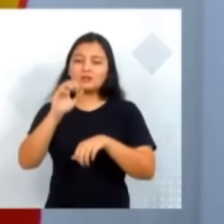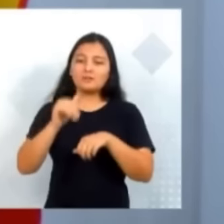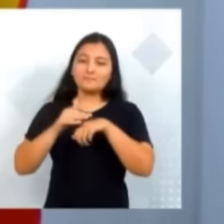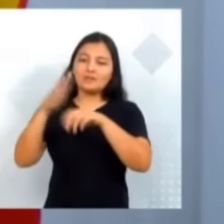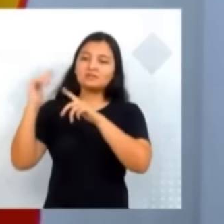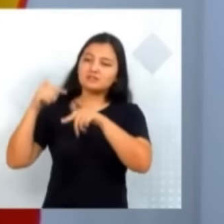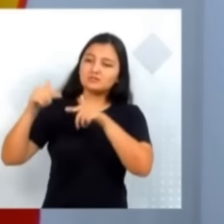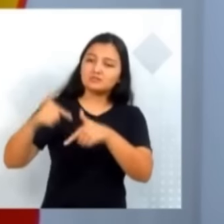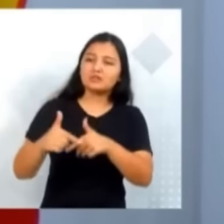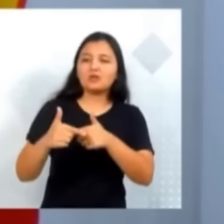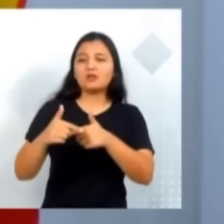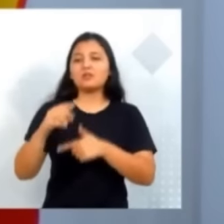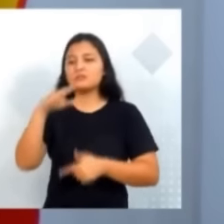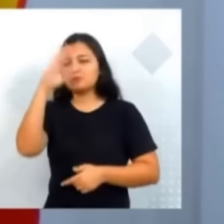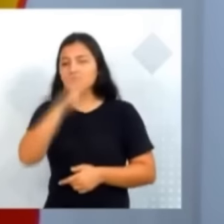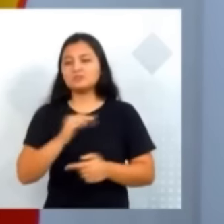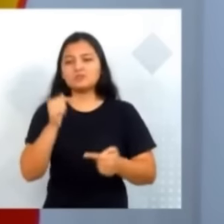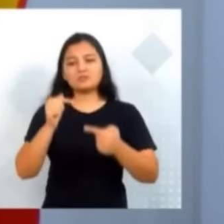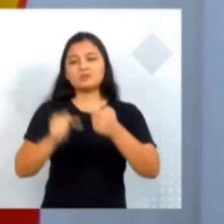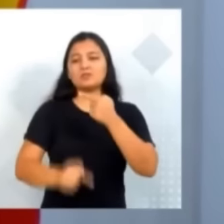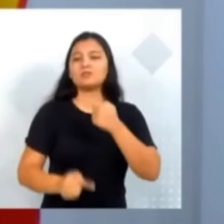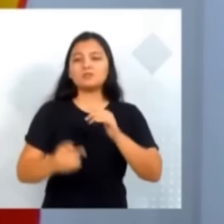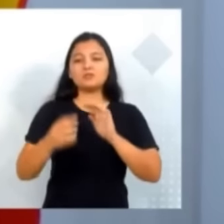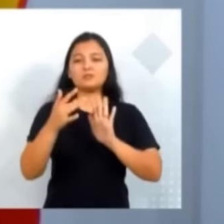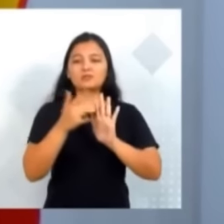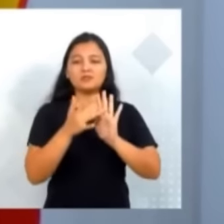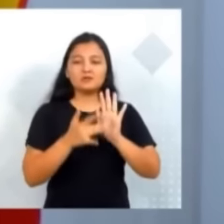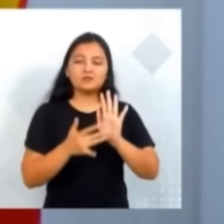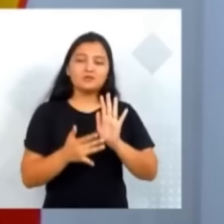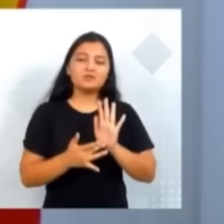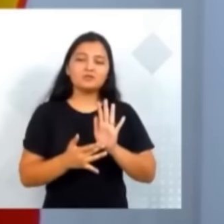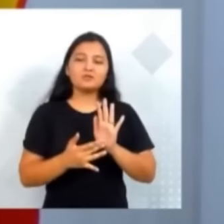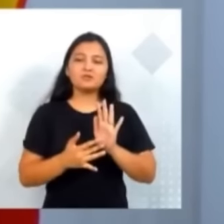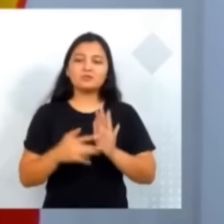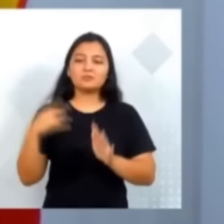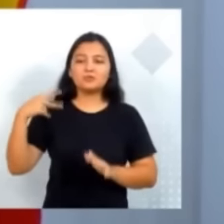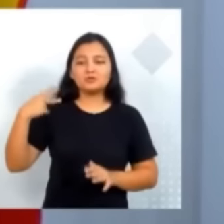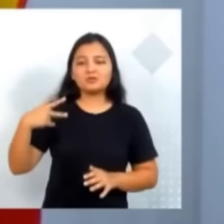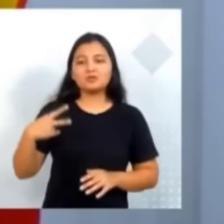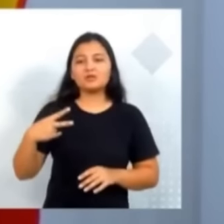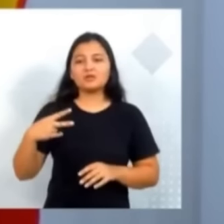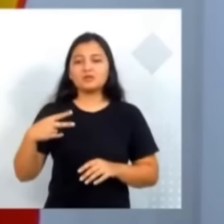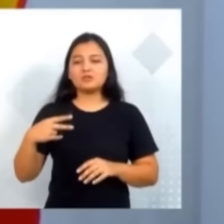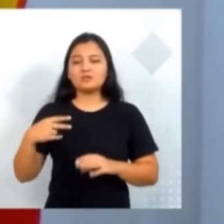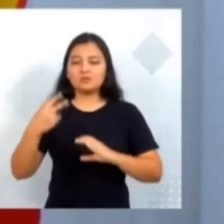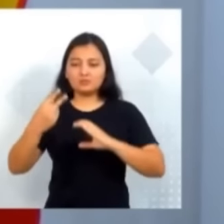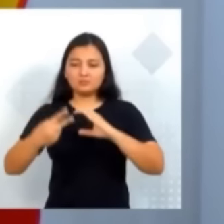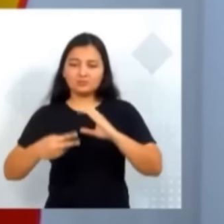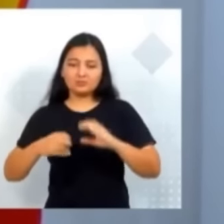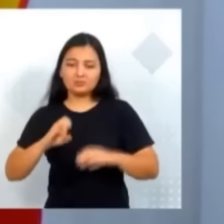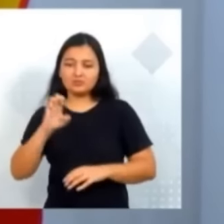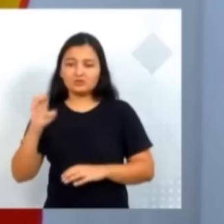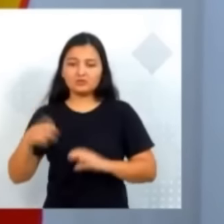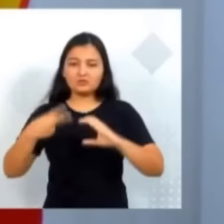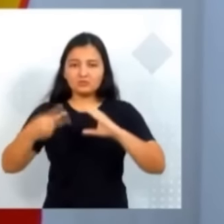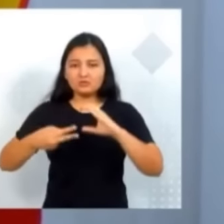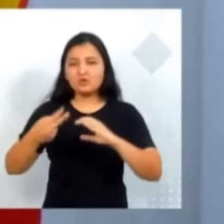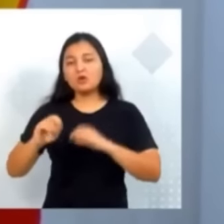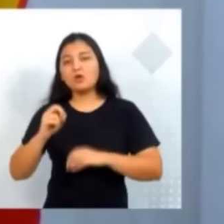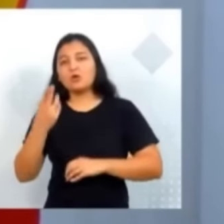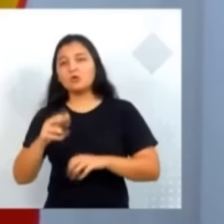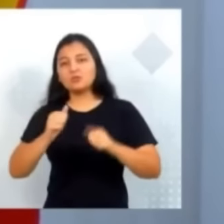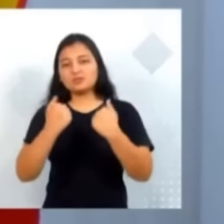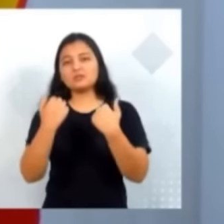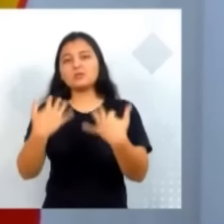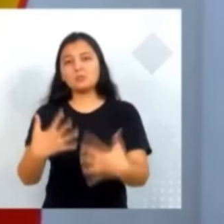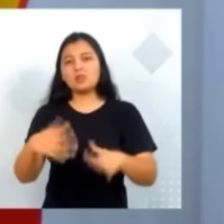seria inviável pautar políticas progressistas para a educação por meio de câmaras de vereadores ou mesmo da Assembleia Legislativa.